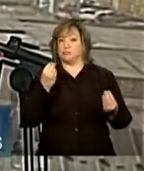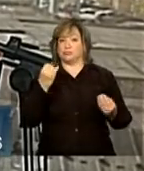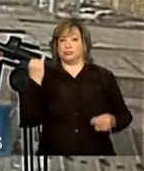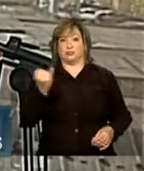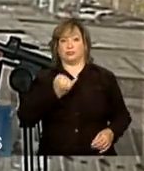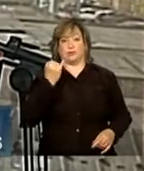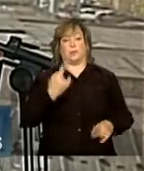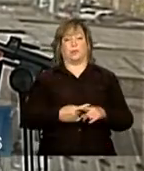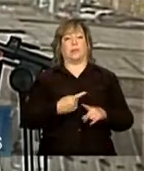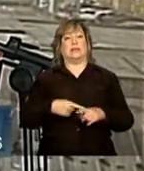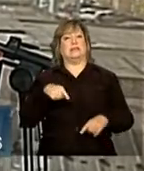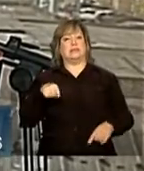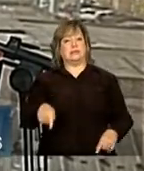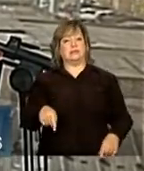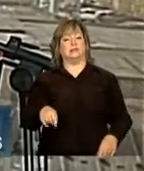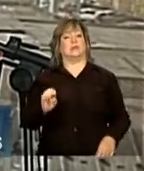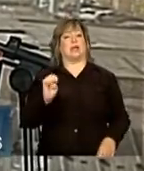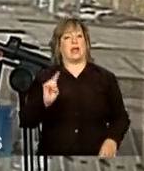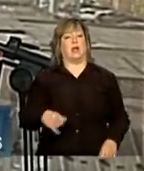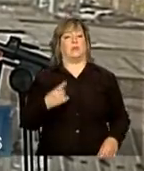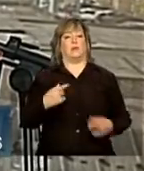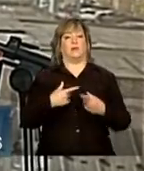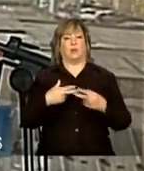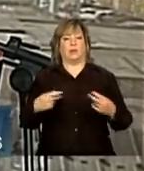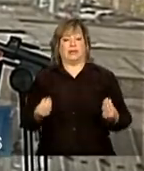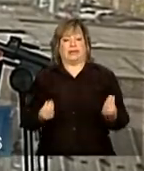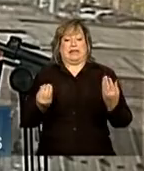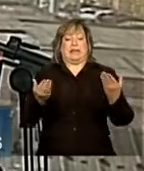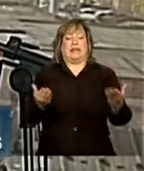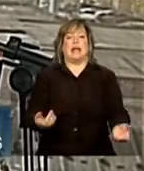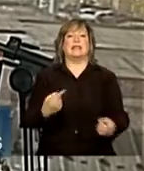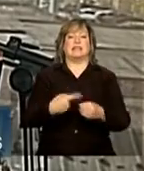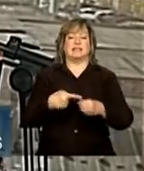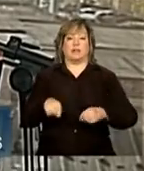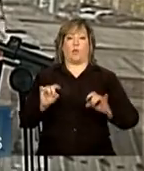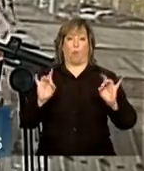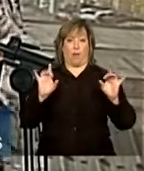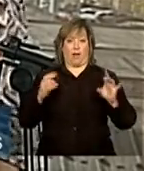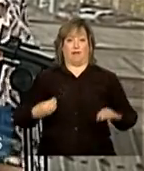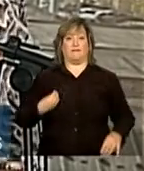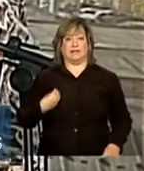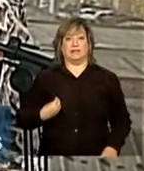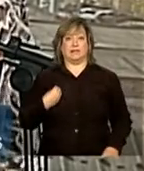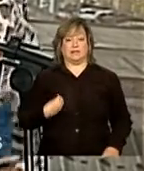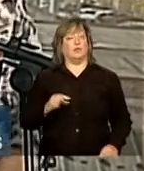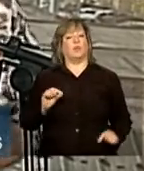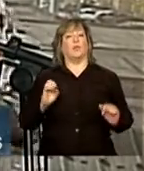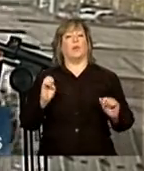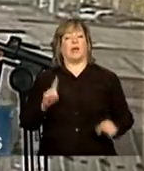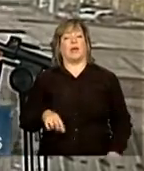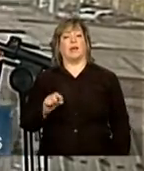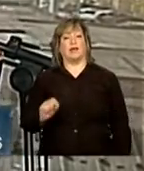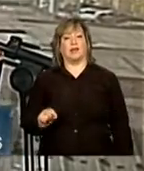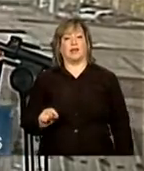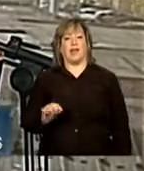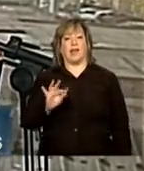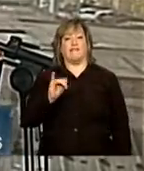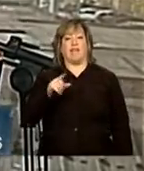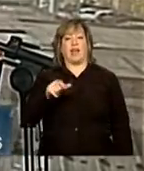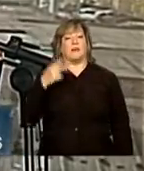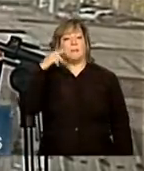porque isso é algo que se dá para a cidade em termos de qualidade de vida, que é a faixa